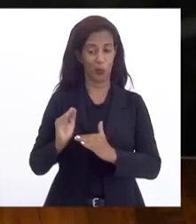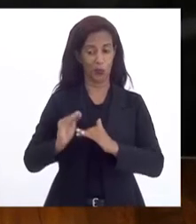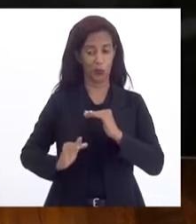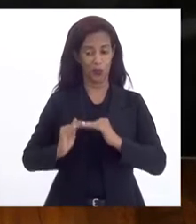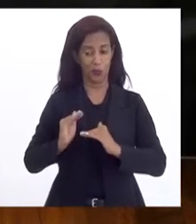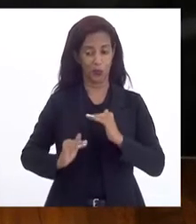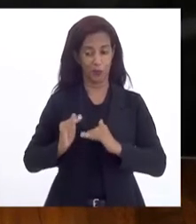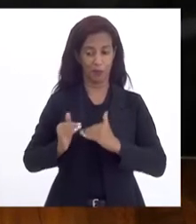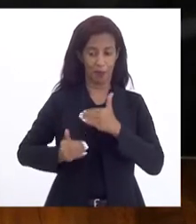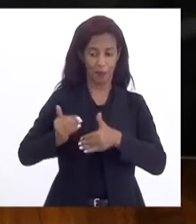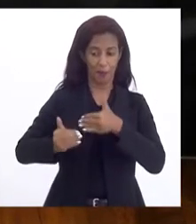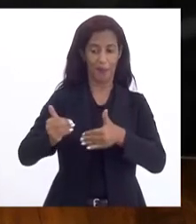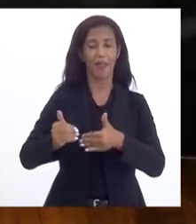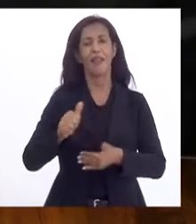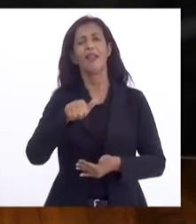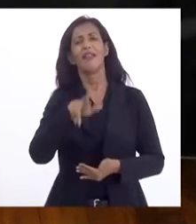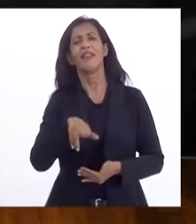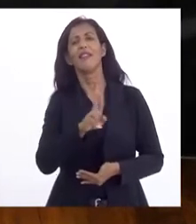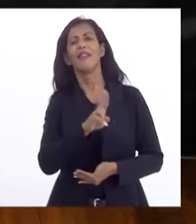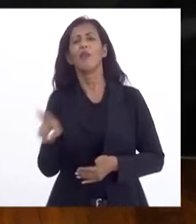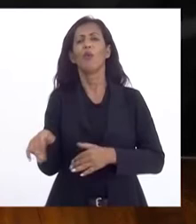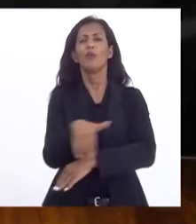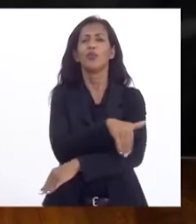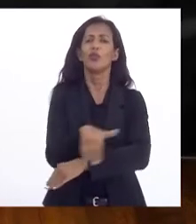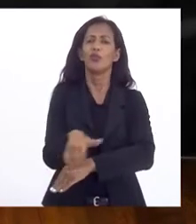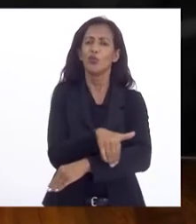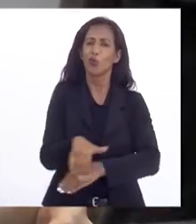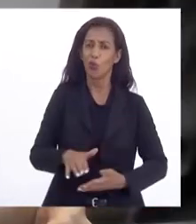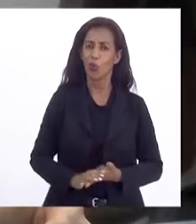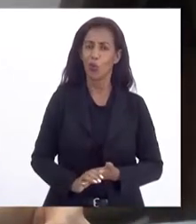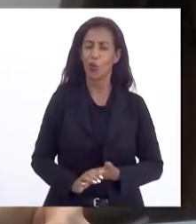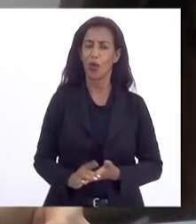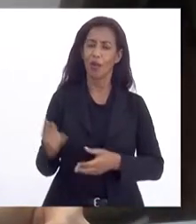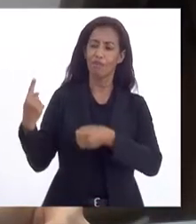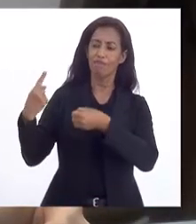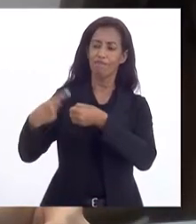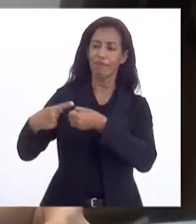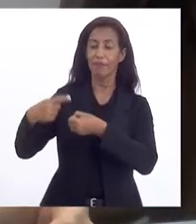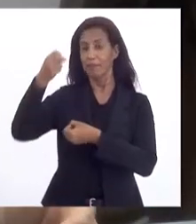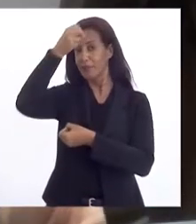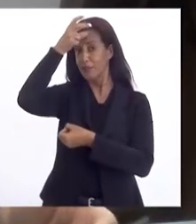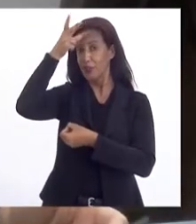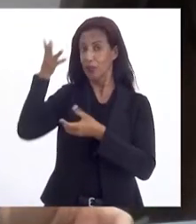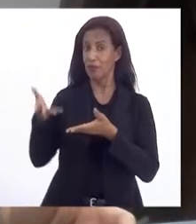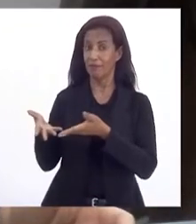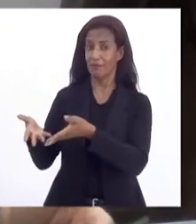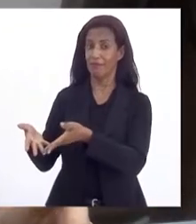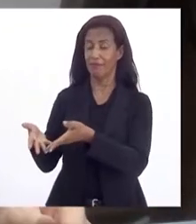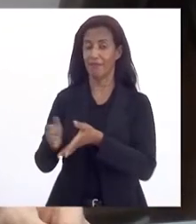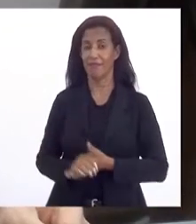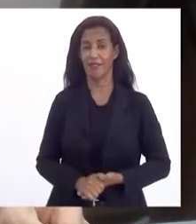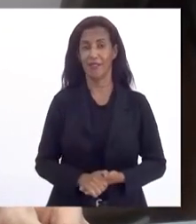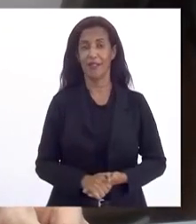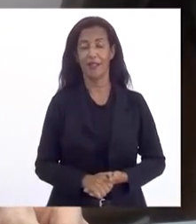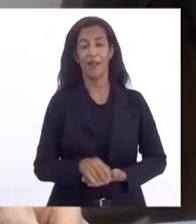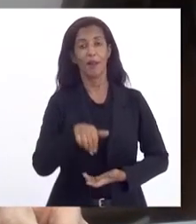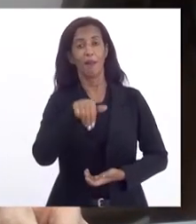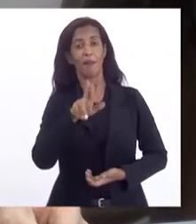concomitante, né? Porque quem dá nome de rua são as municipalidades. Mas quem